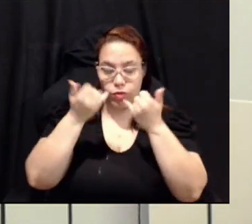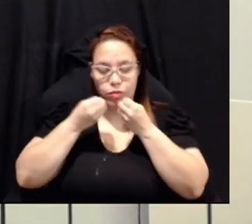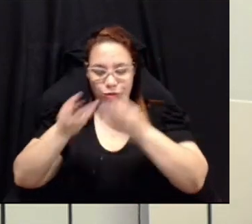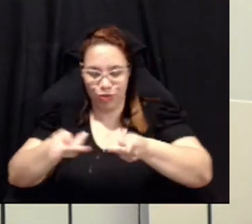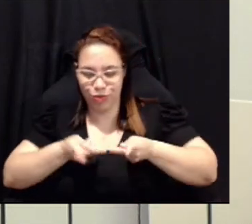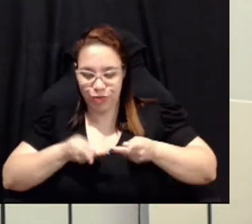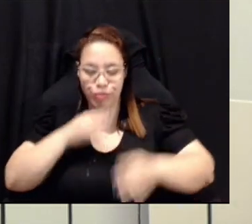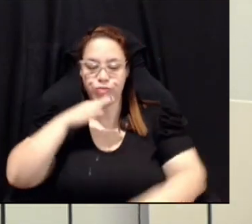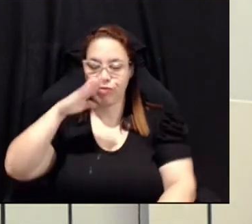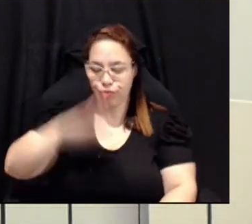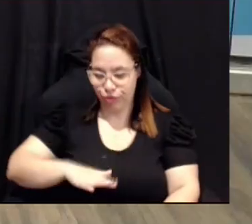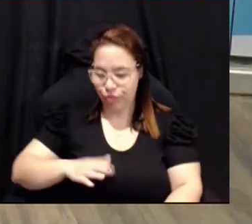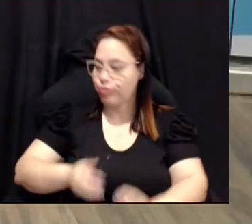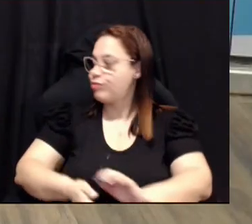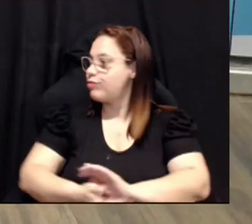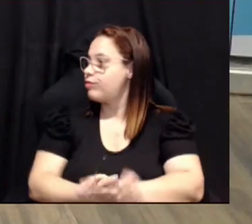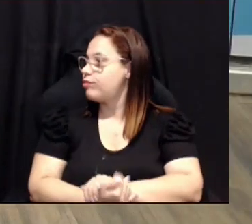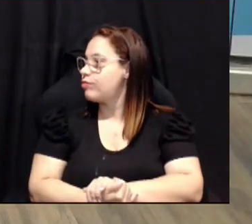boa tarde, Mirna.